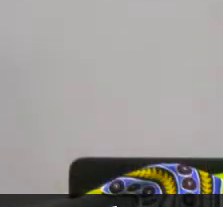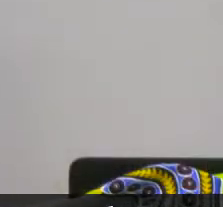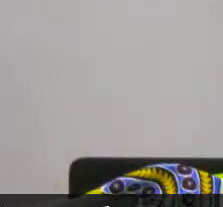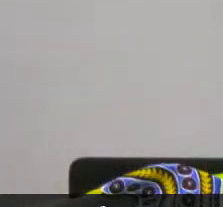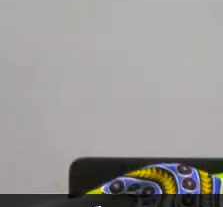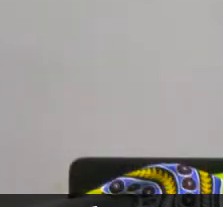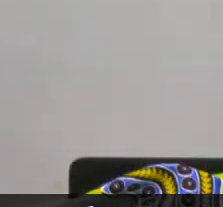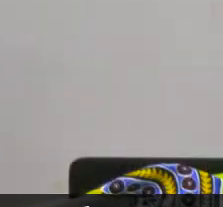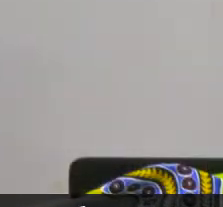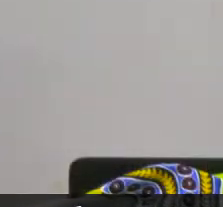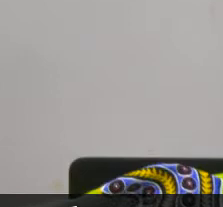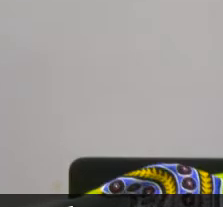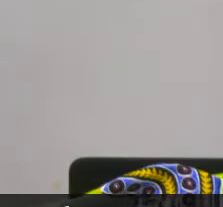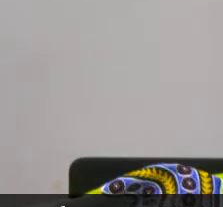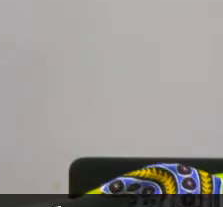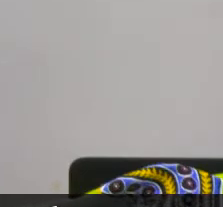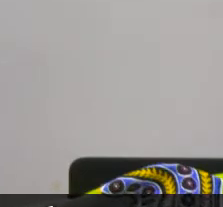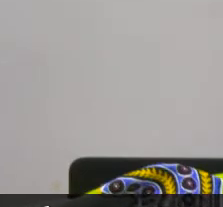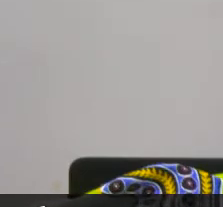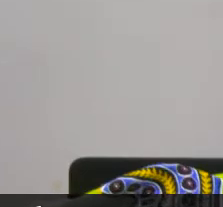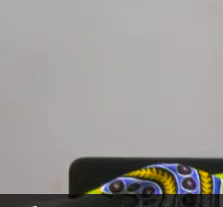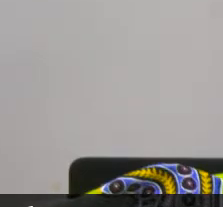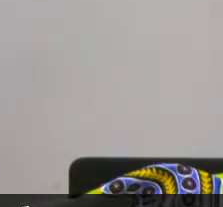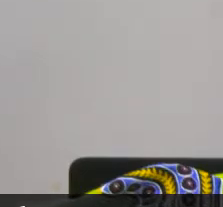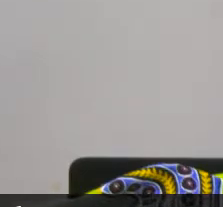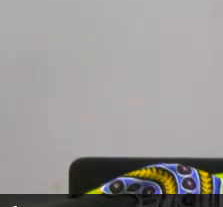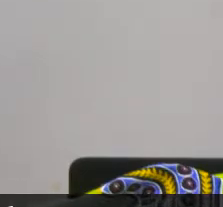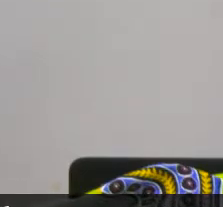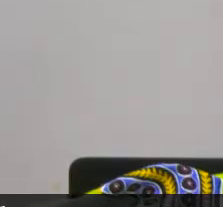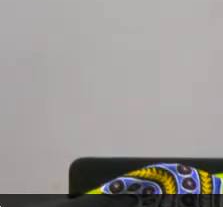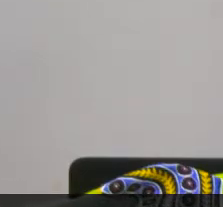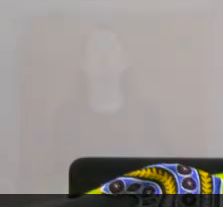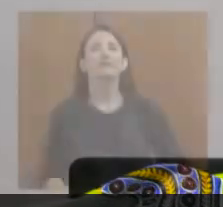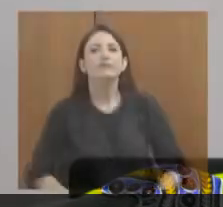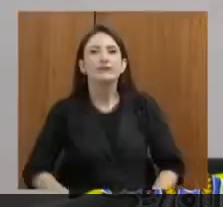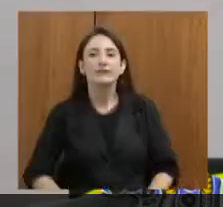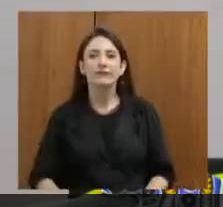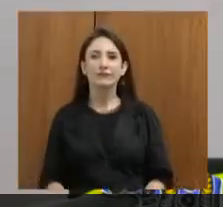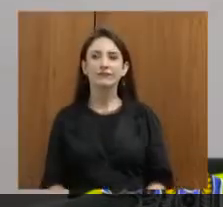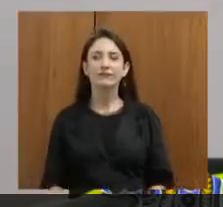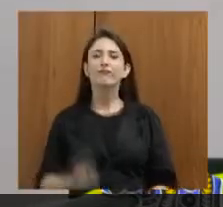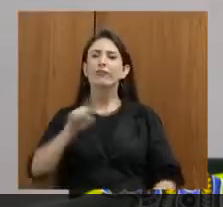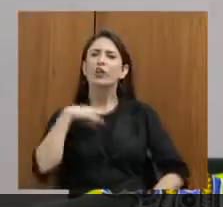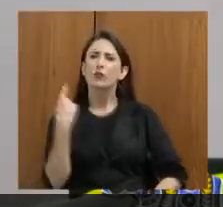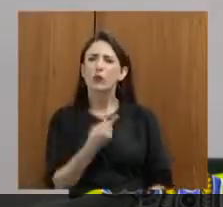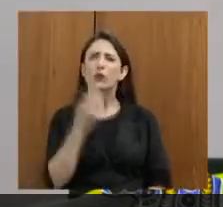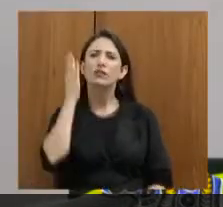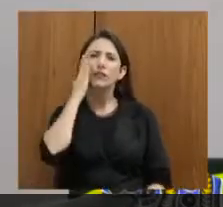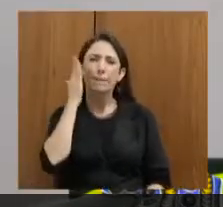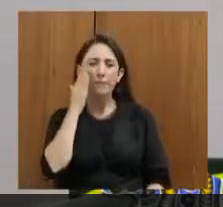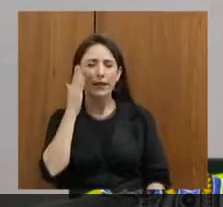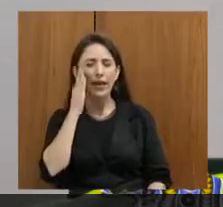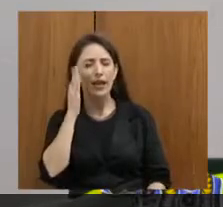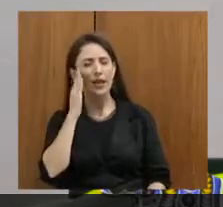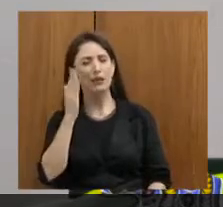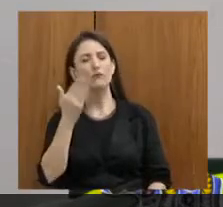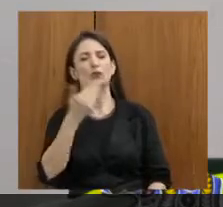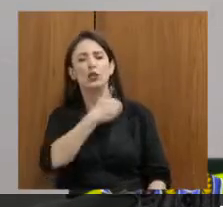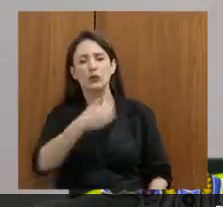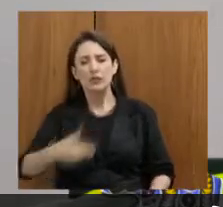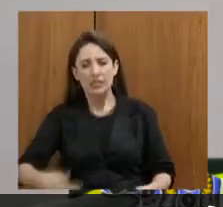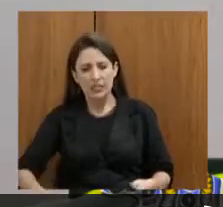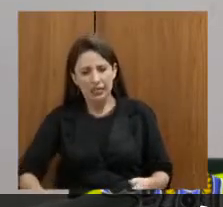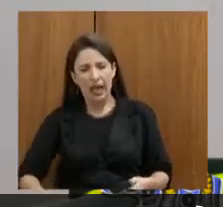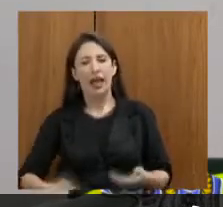três é o Cléber também leve nós sabemos que o orçamento do estado para o combate ao